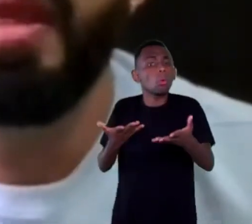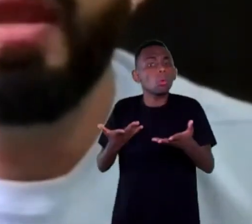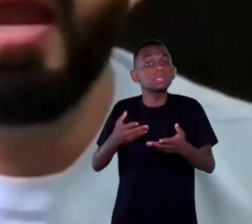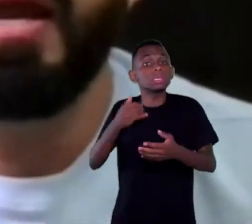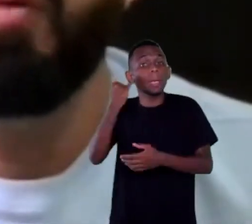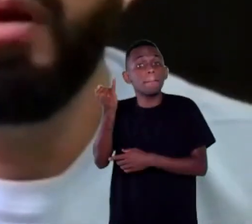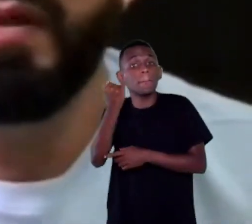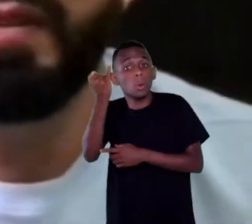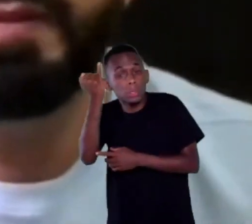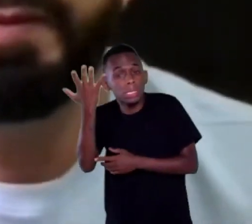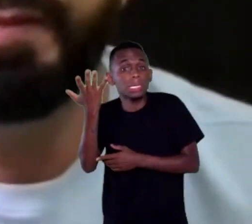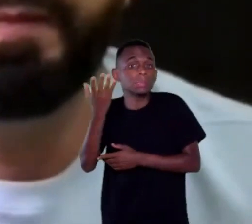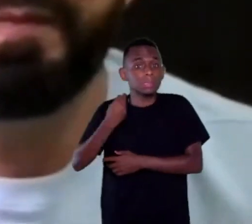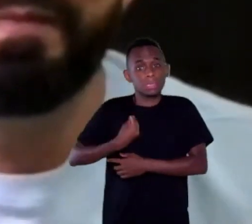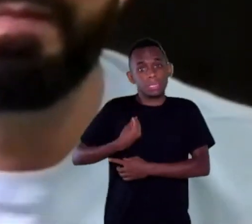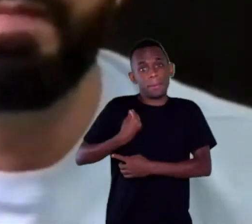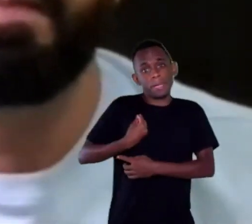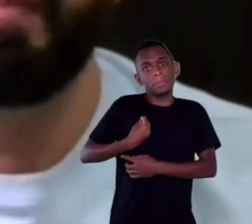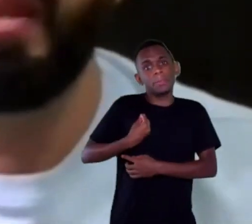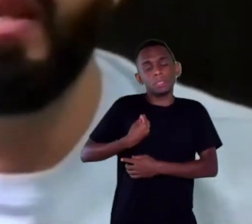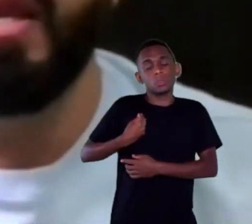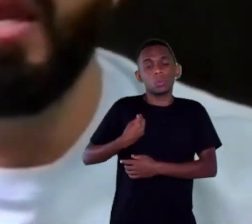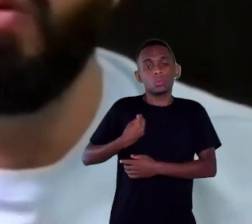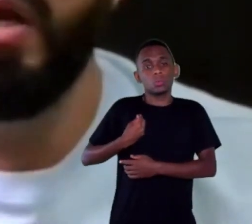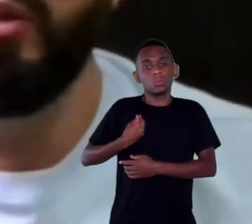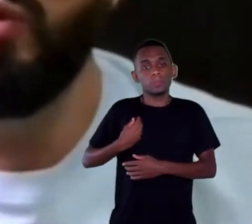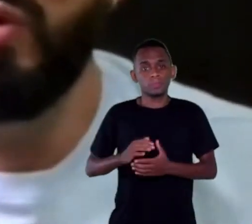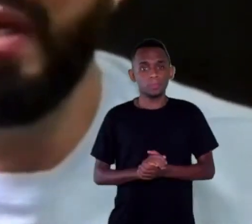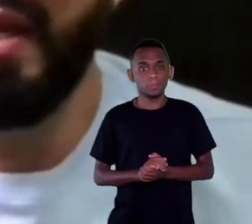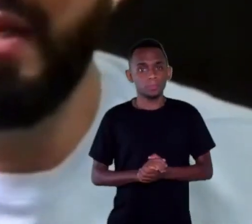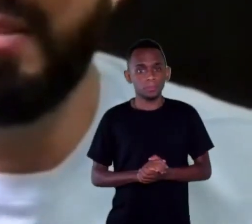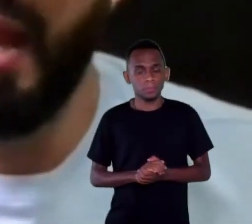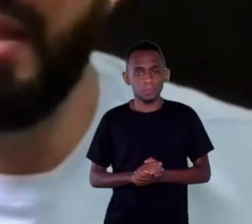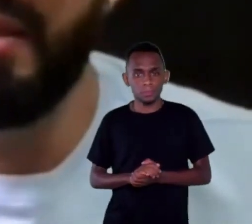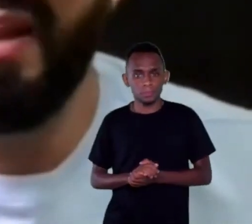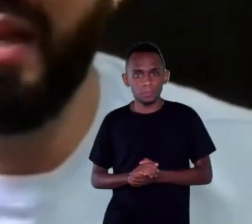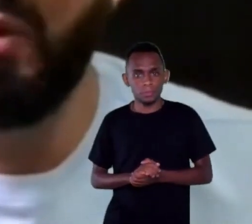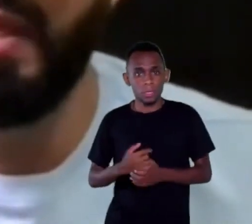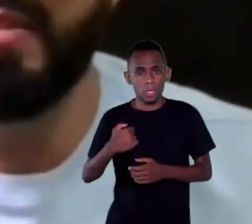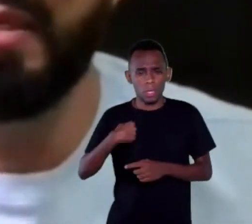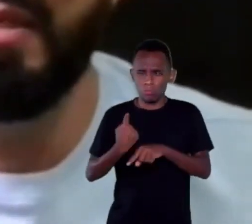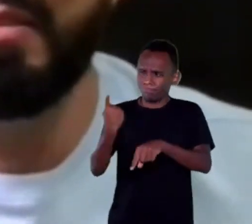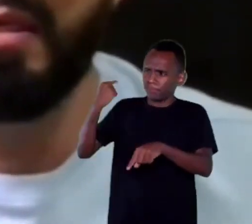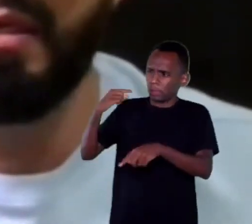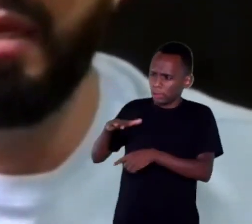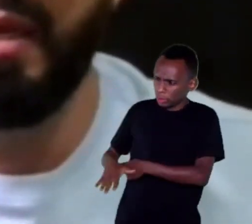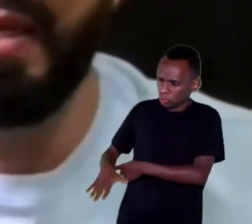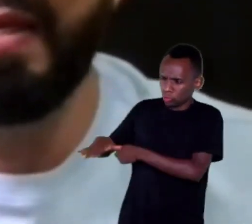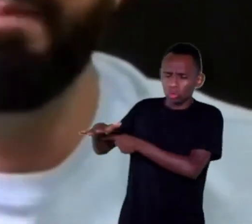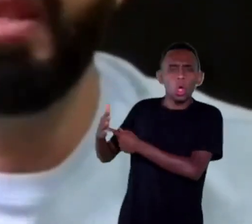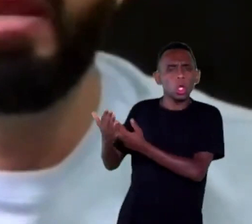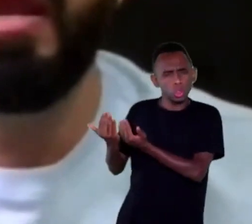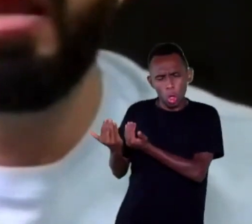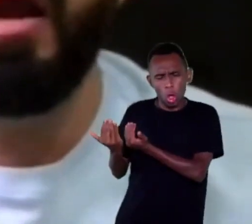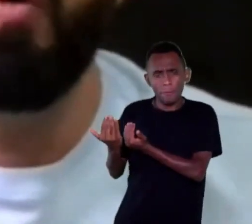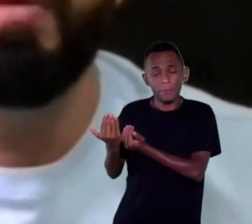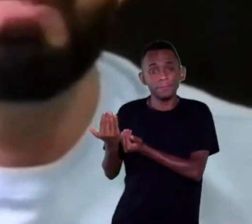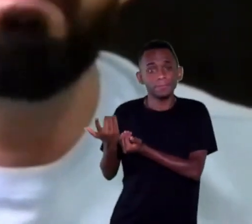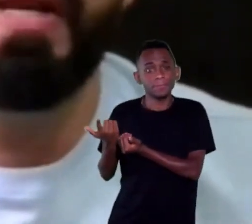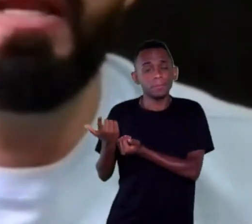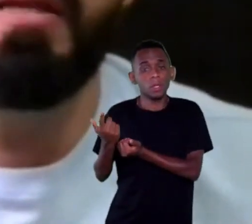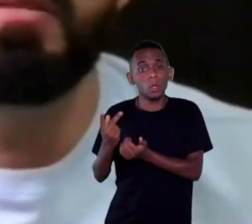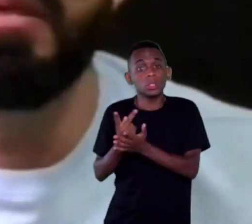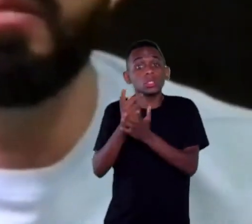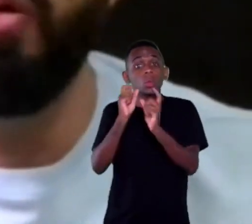isso. dessas participações na sua trajetória. Quando criança ainda, né, na adolescência,